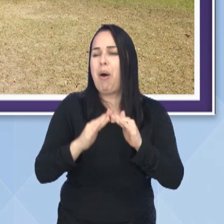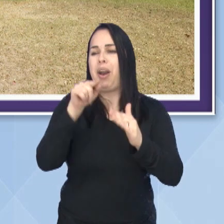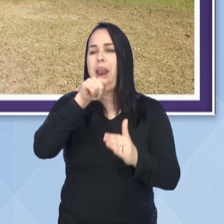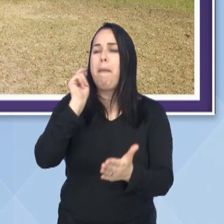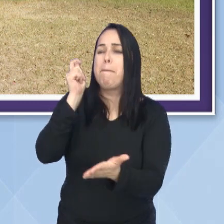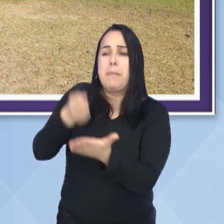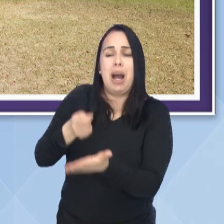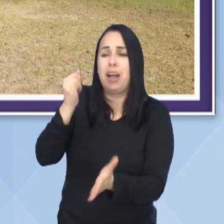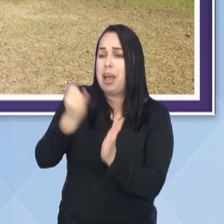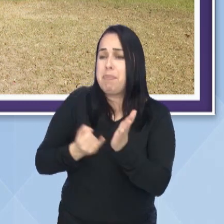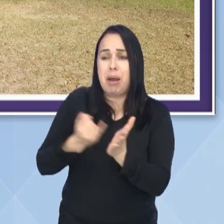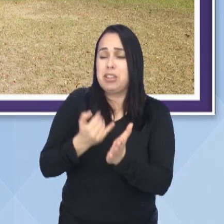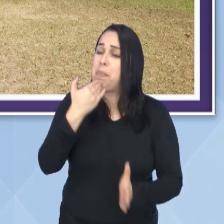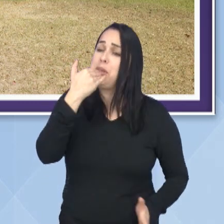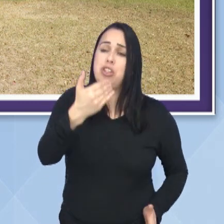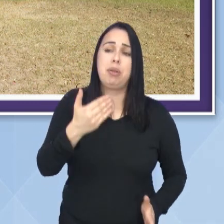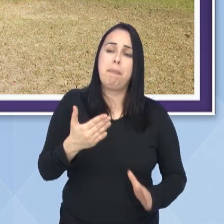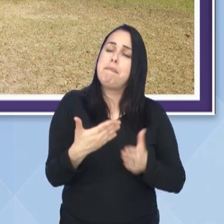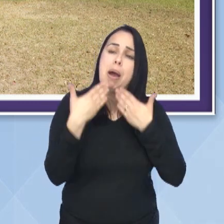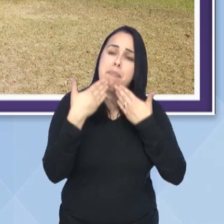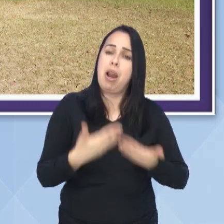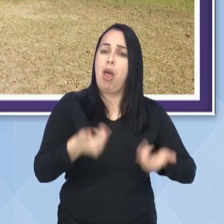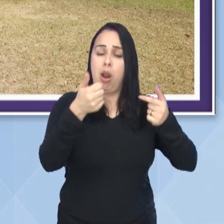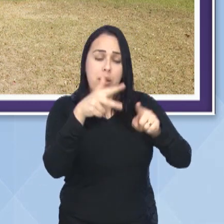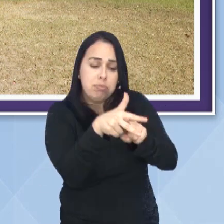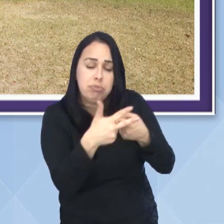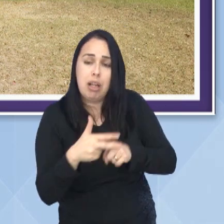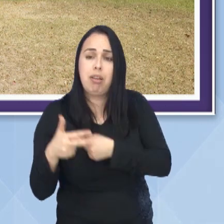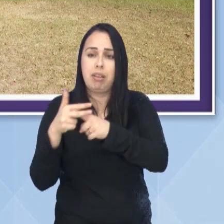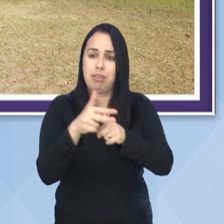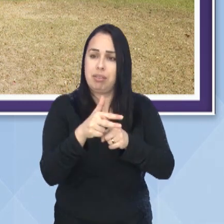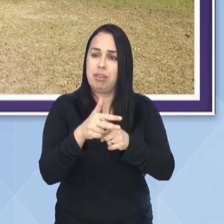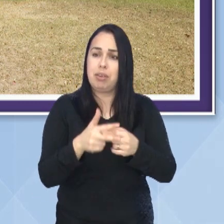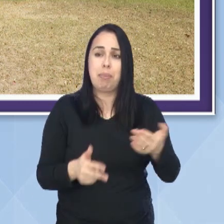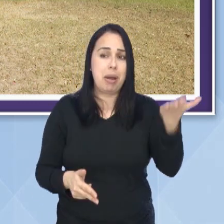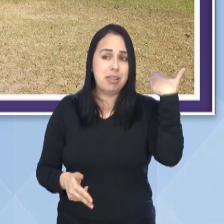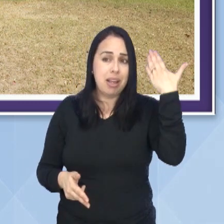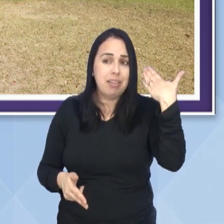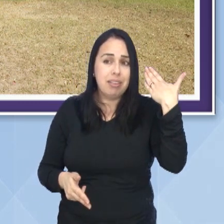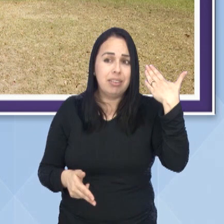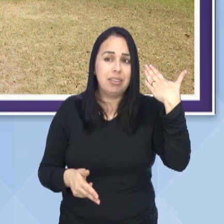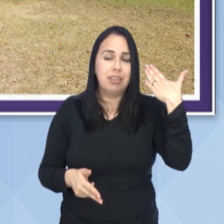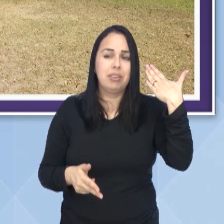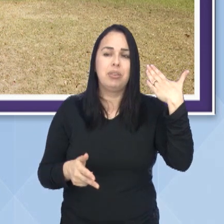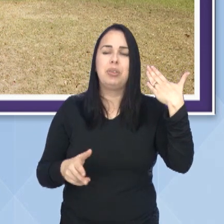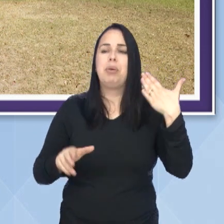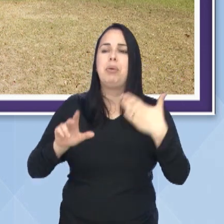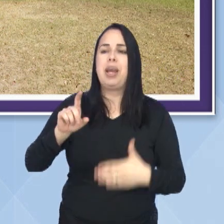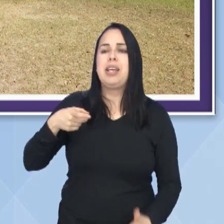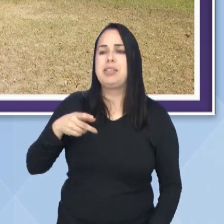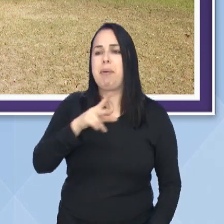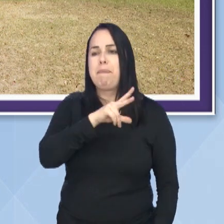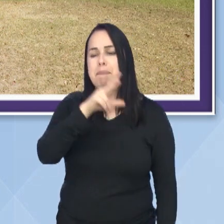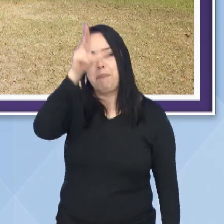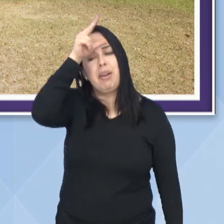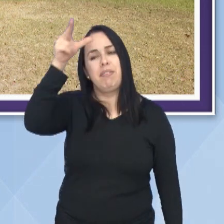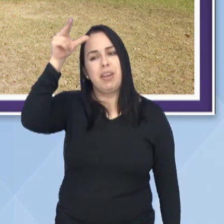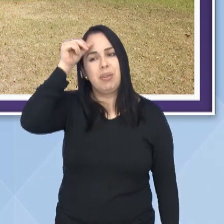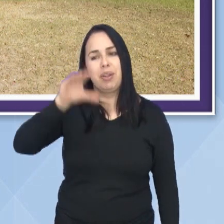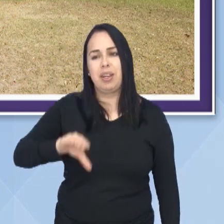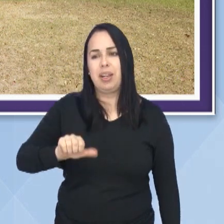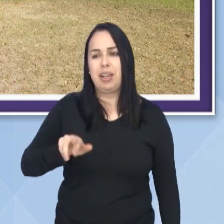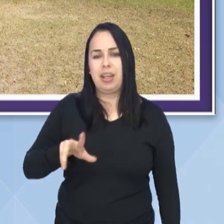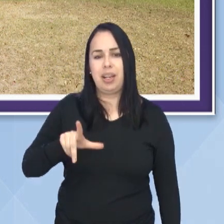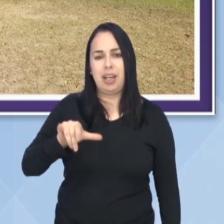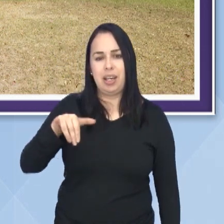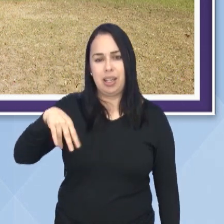melhoria. Porque a última vez que foi melhoria lá no Coqueiro, por exemplo, foi na época do Carlinhos. Prefeito Carlinhos, fala o